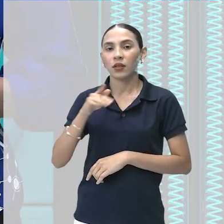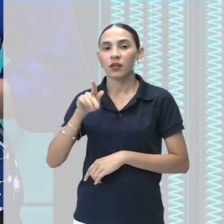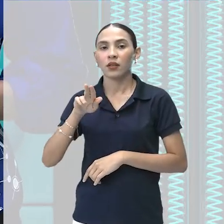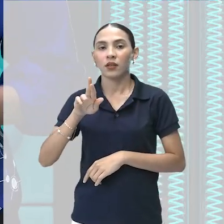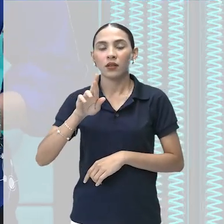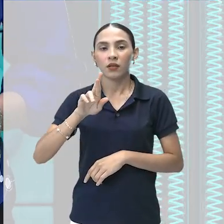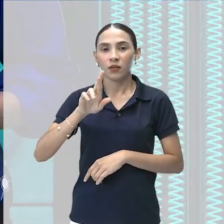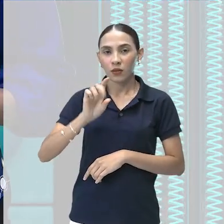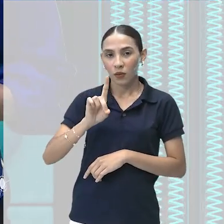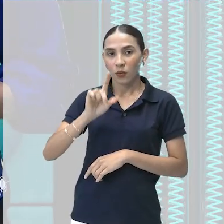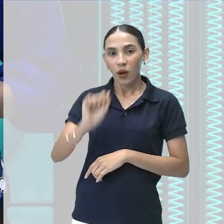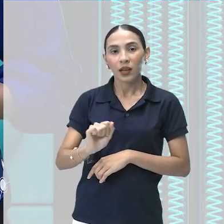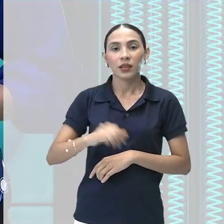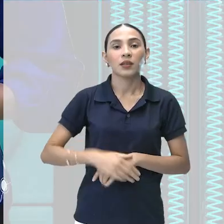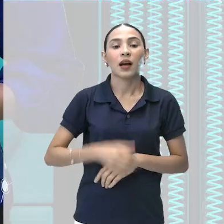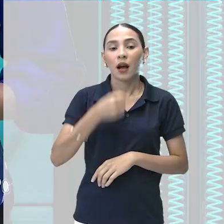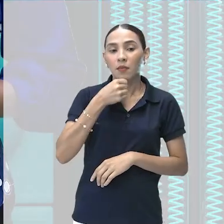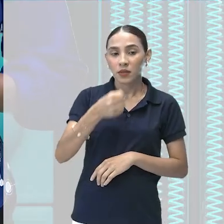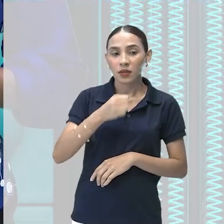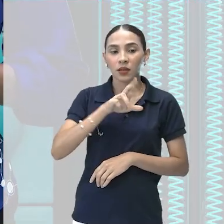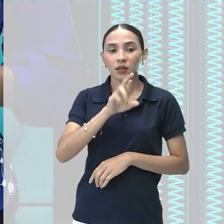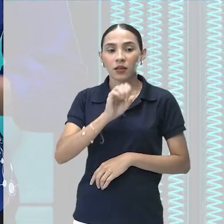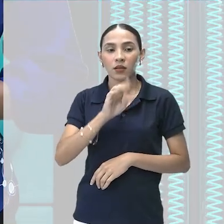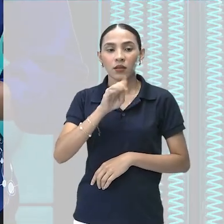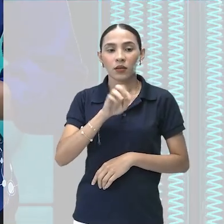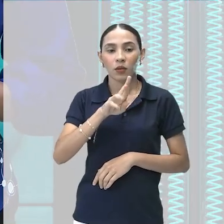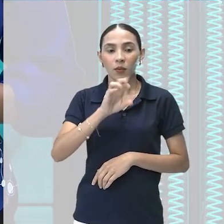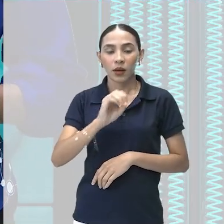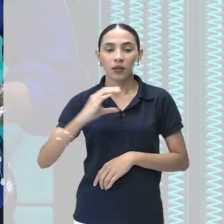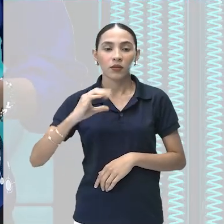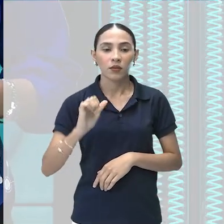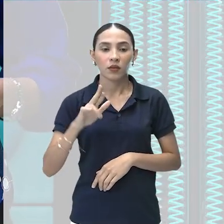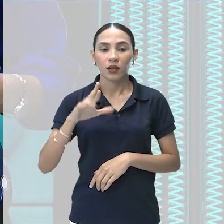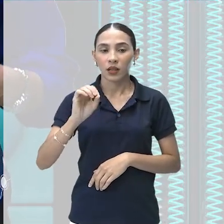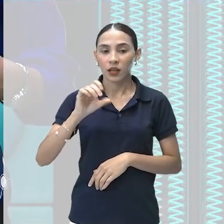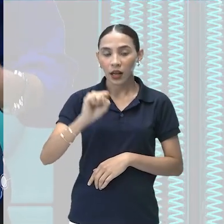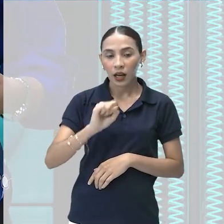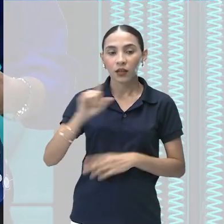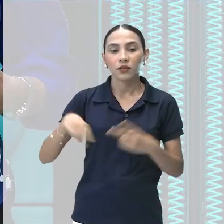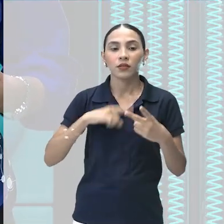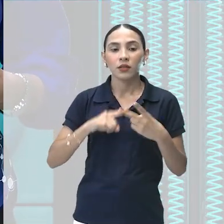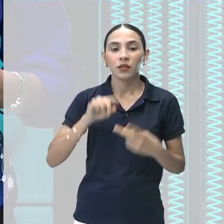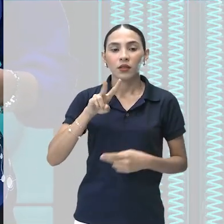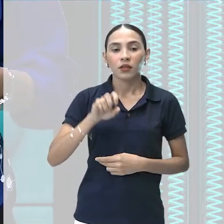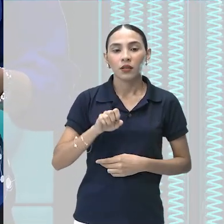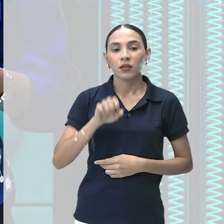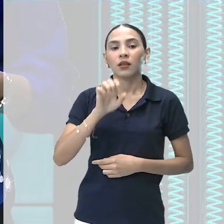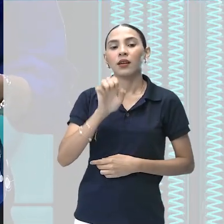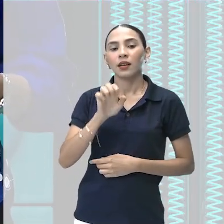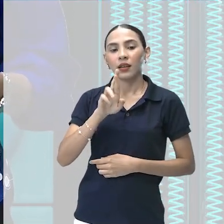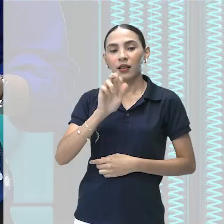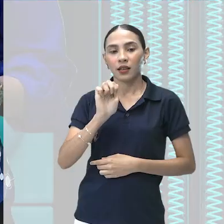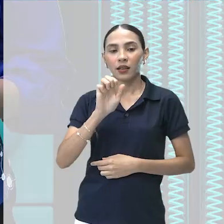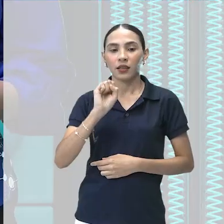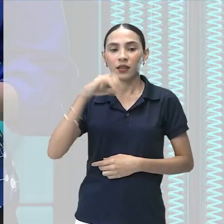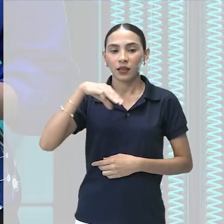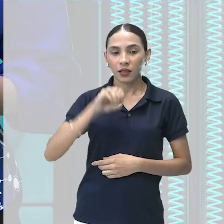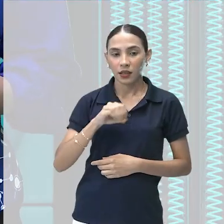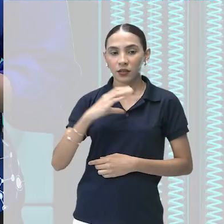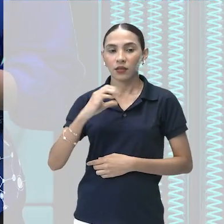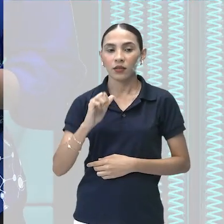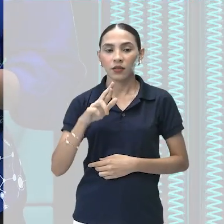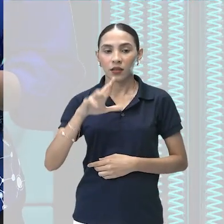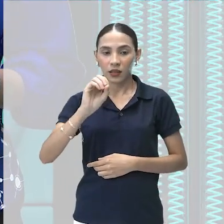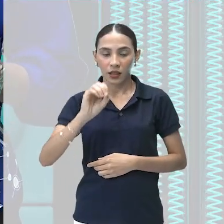era apresentado por Roberto Carlos, Erasmo Carlos e Vanderléia. Então, a partir desses